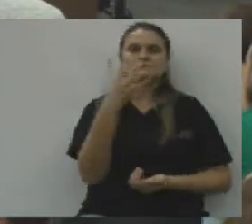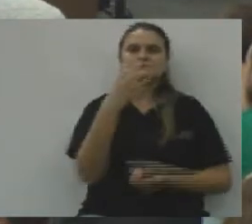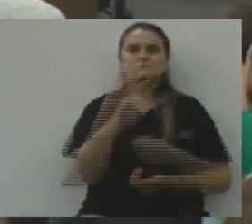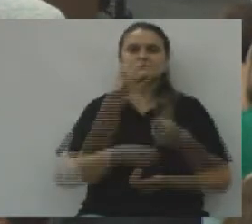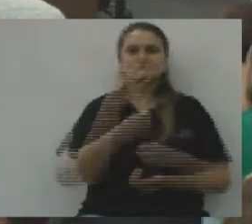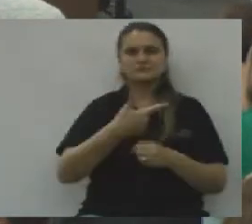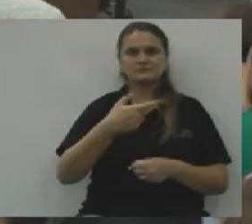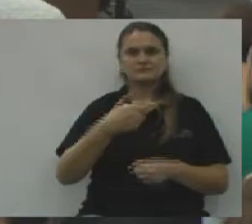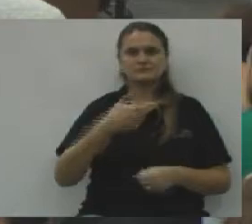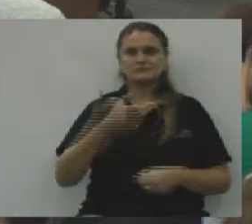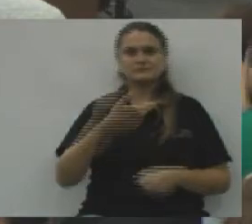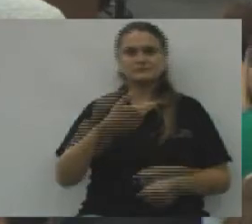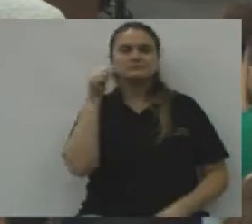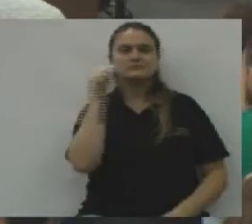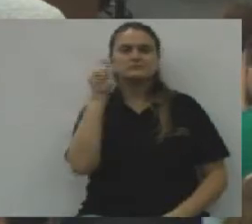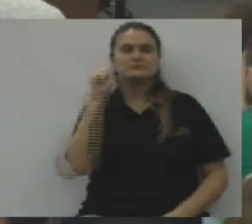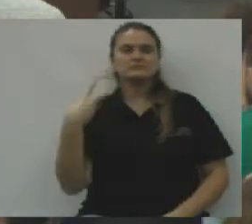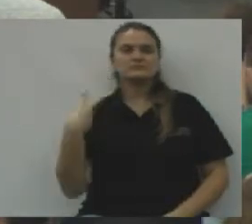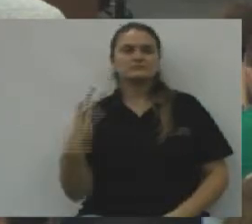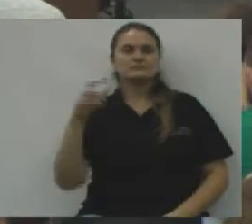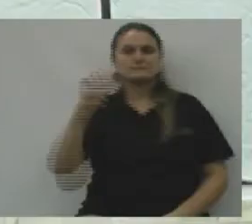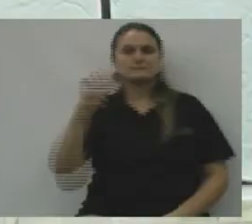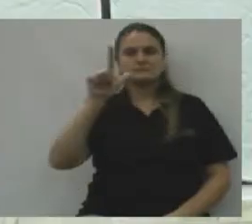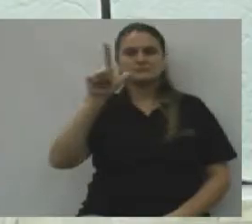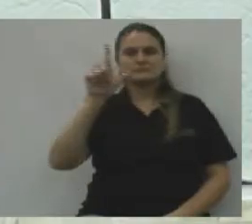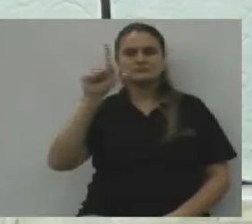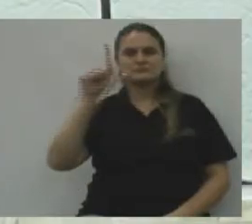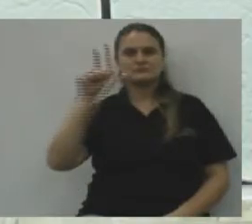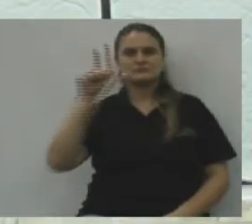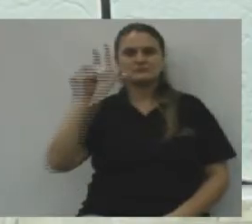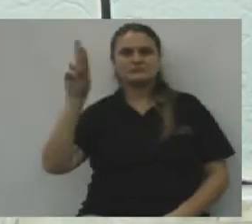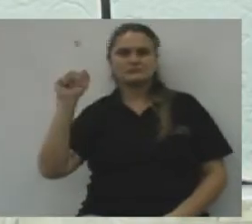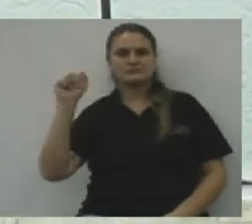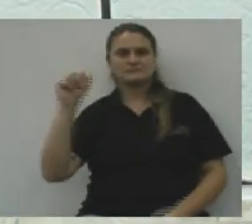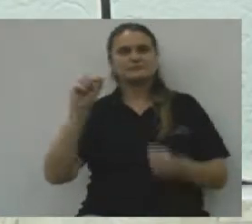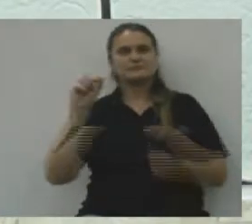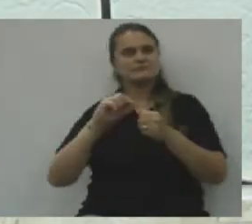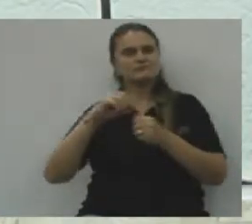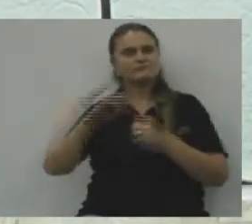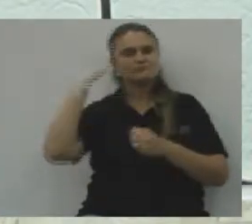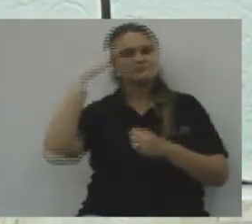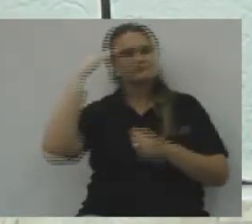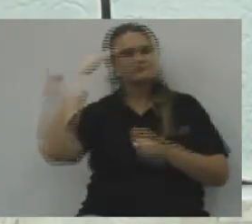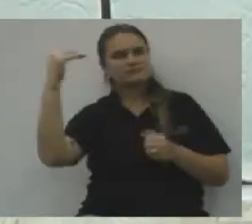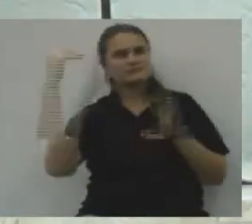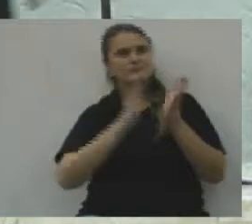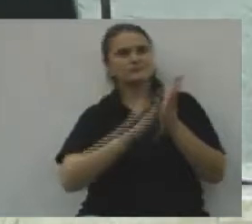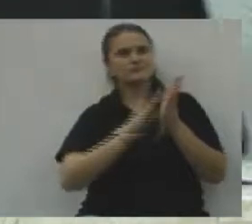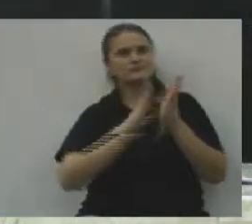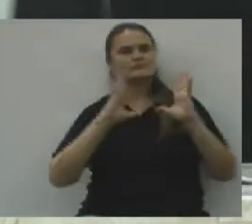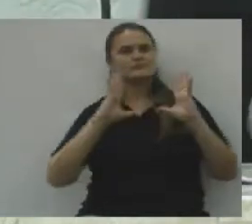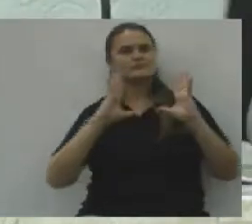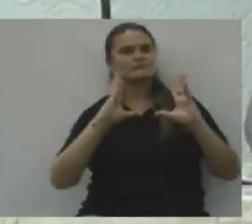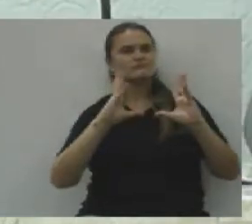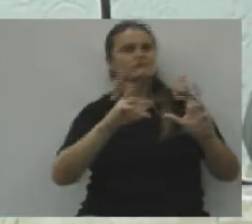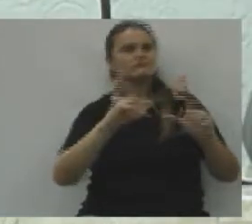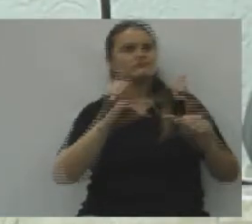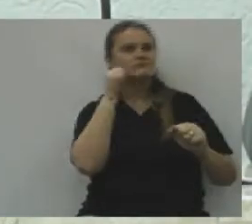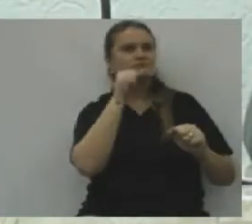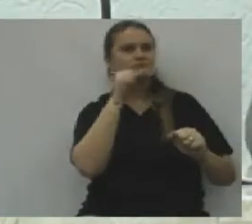4/2018, da vereadora Alandra Roveda Grando. Uma moção de aplausos a todas as mulheres do nosso